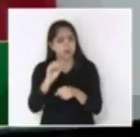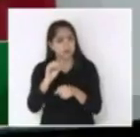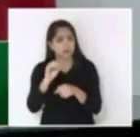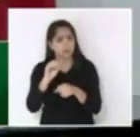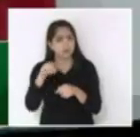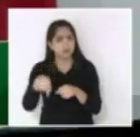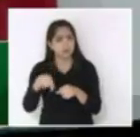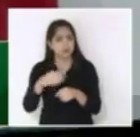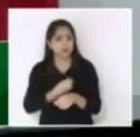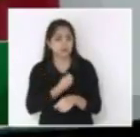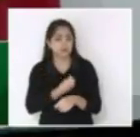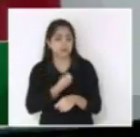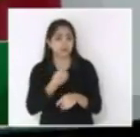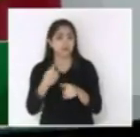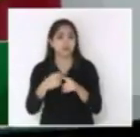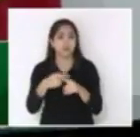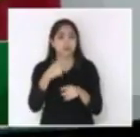Paraná.